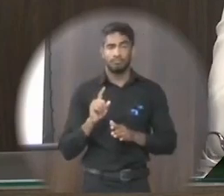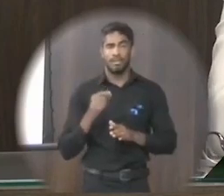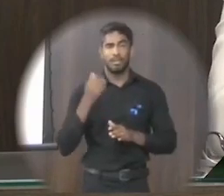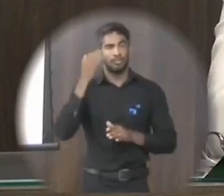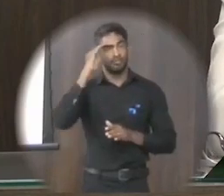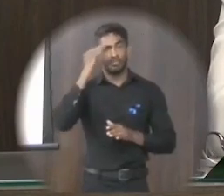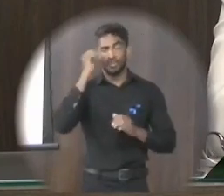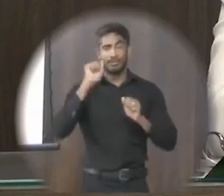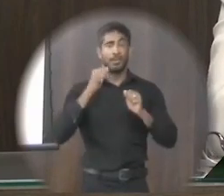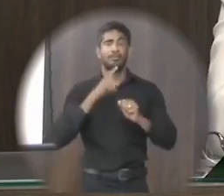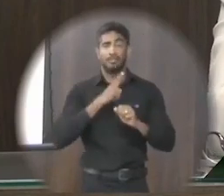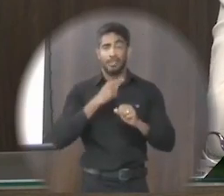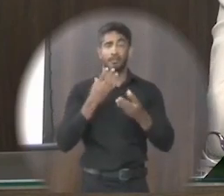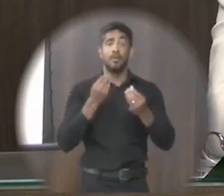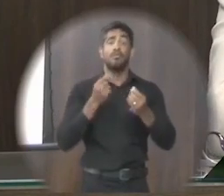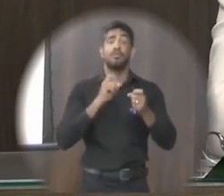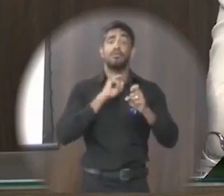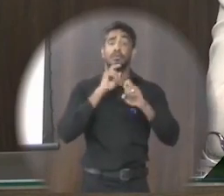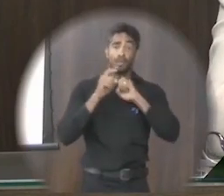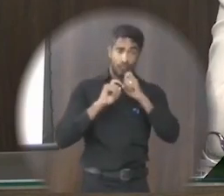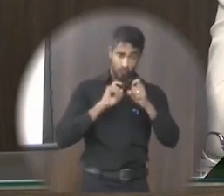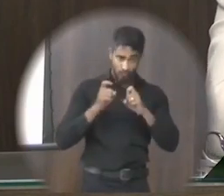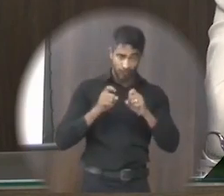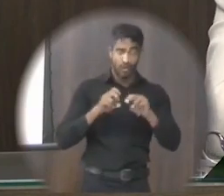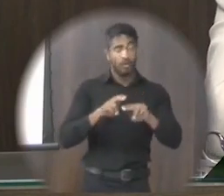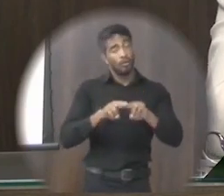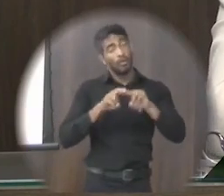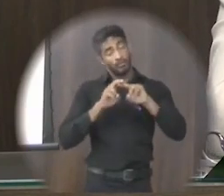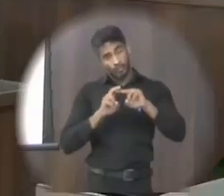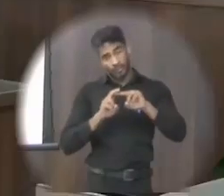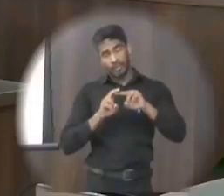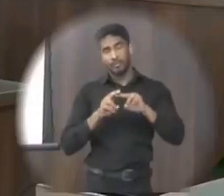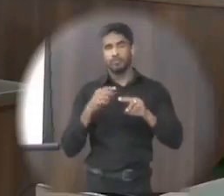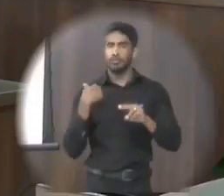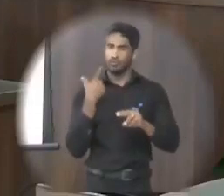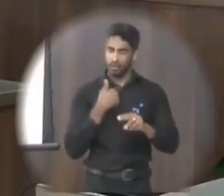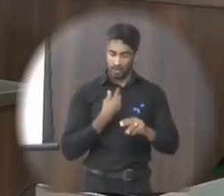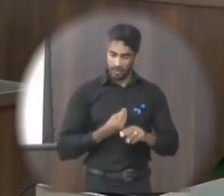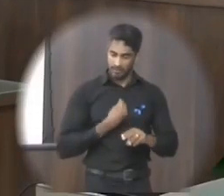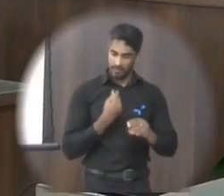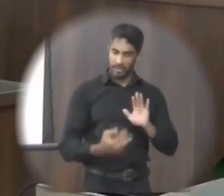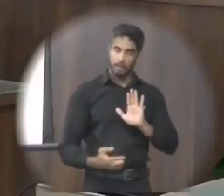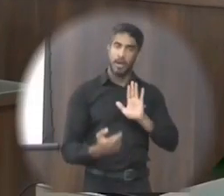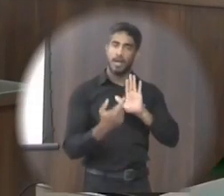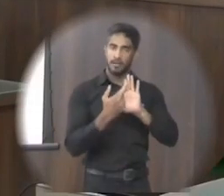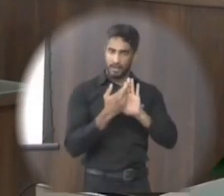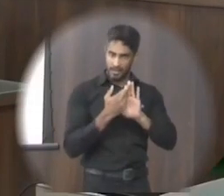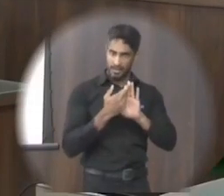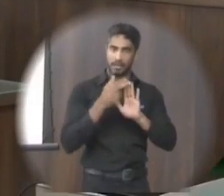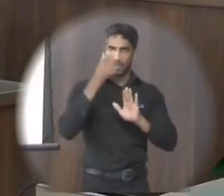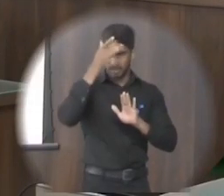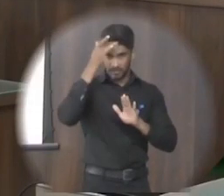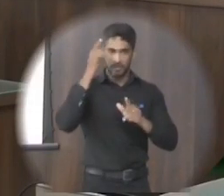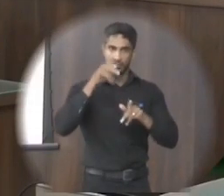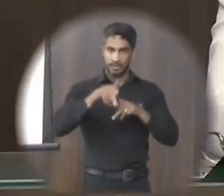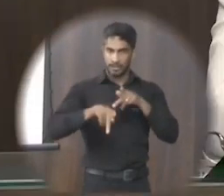gera dúvida. Portanto, né, como né, a gente está aqui para representar também os